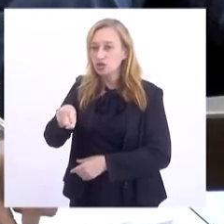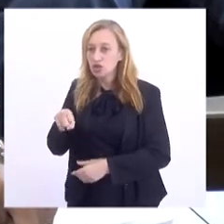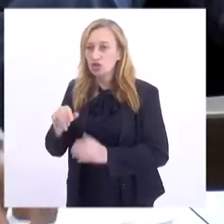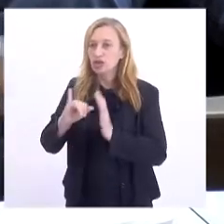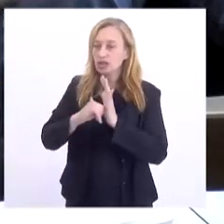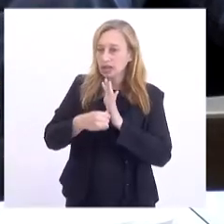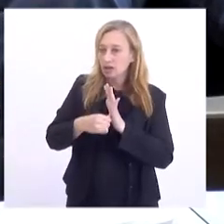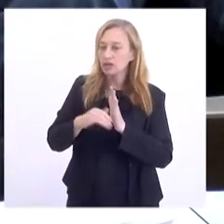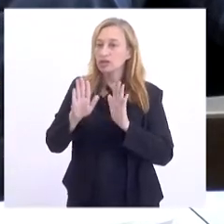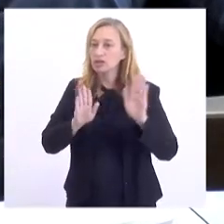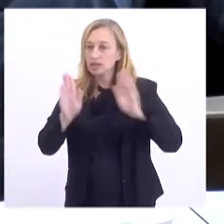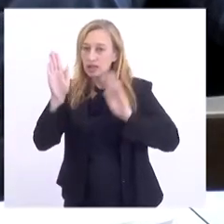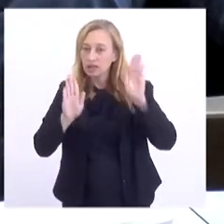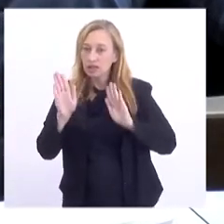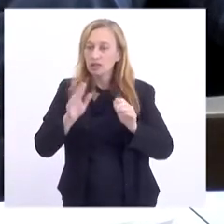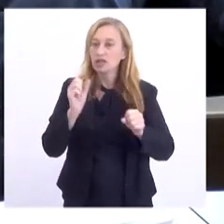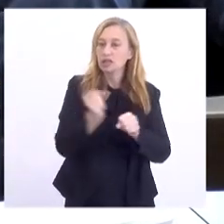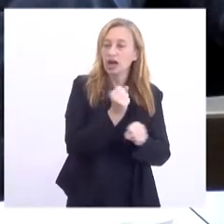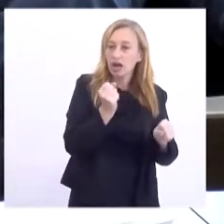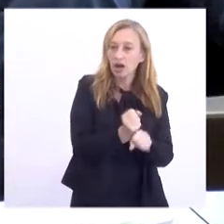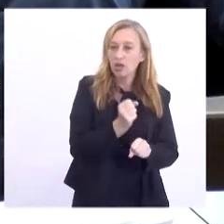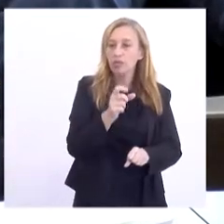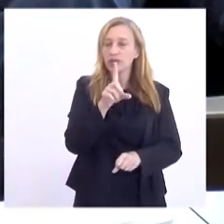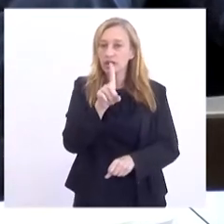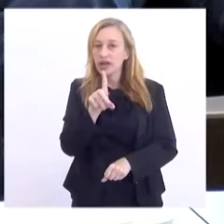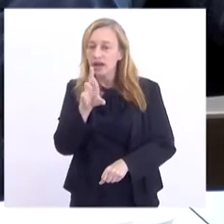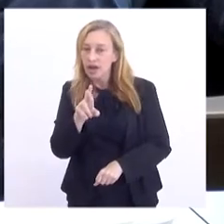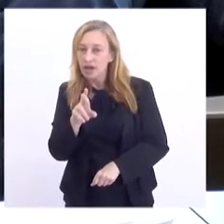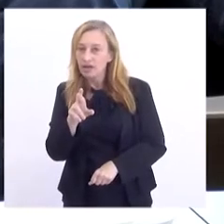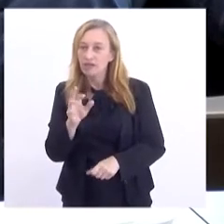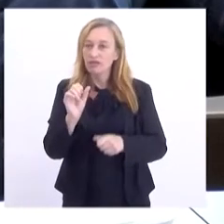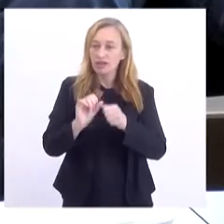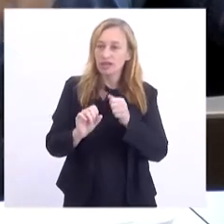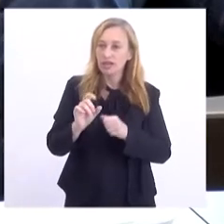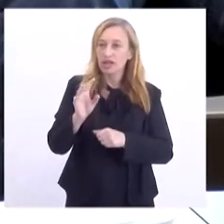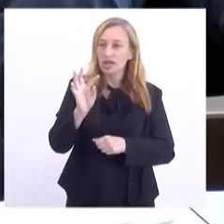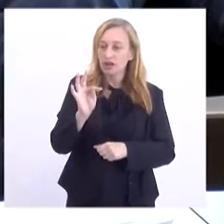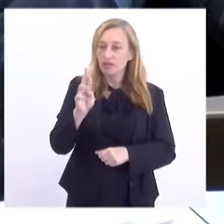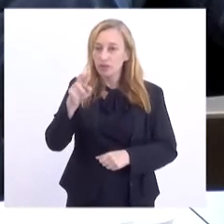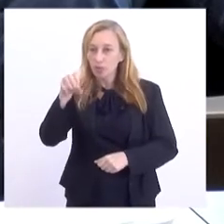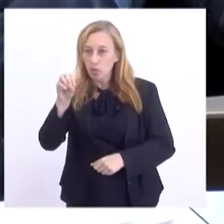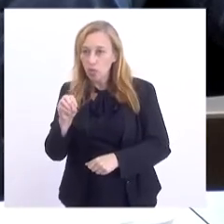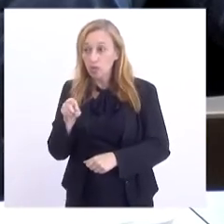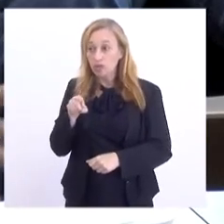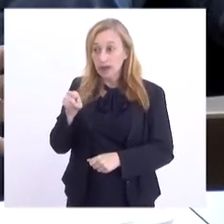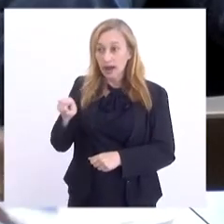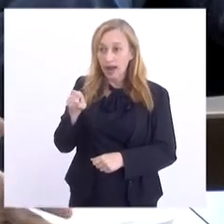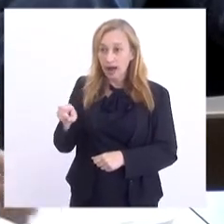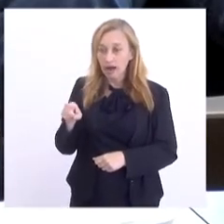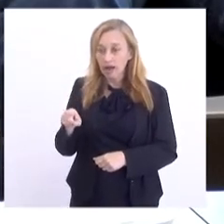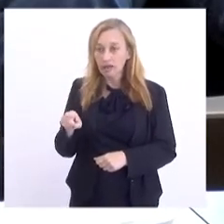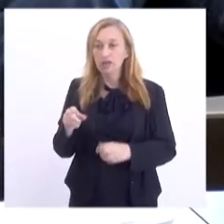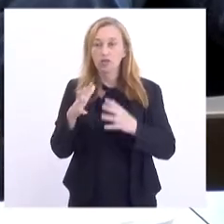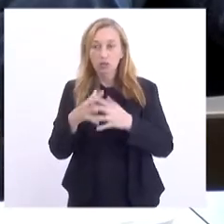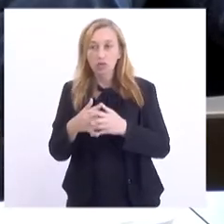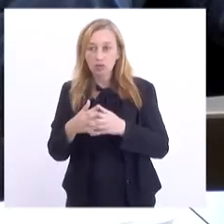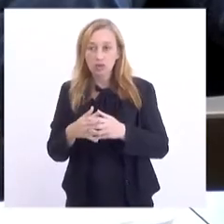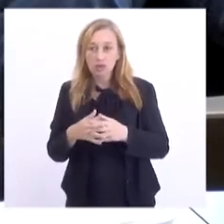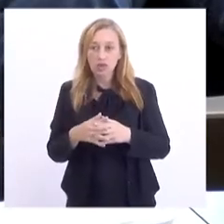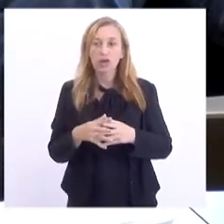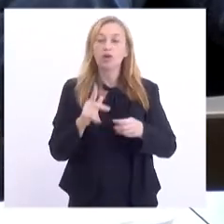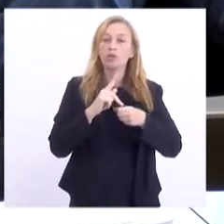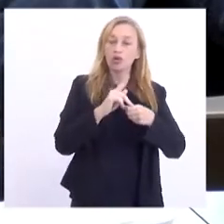edital de licitação da obra que o Dr vai fazer em Friburgo tá lá tem alguma polêmica procuradoria